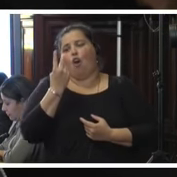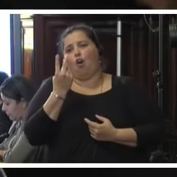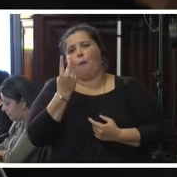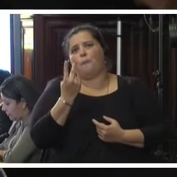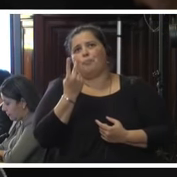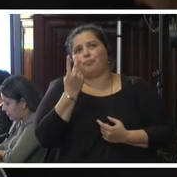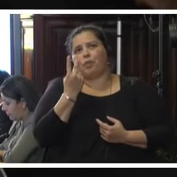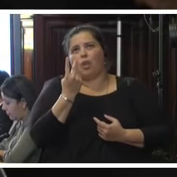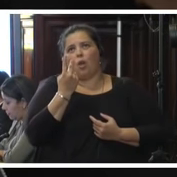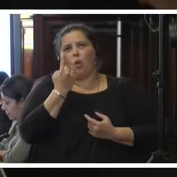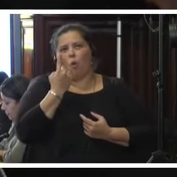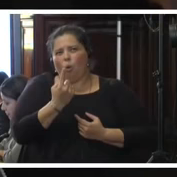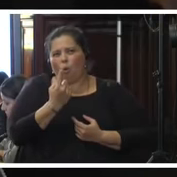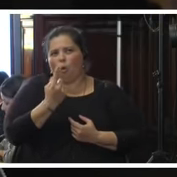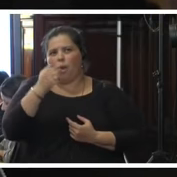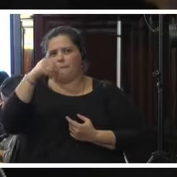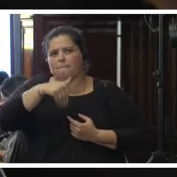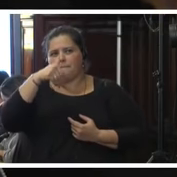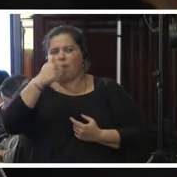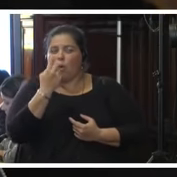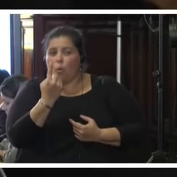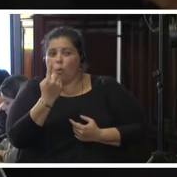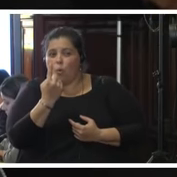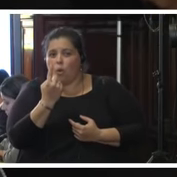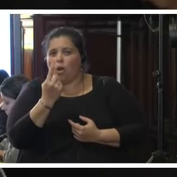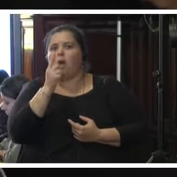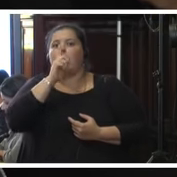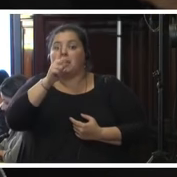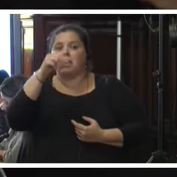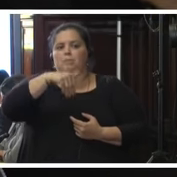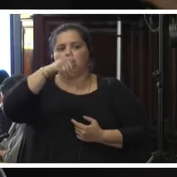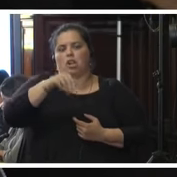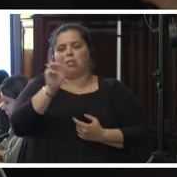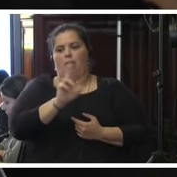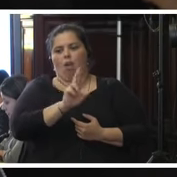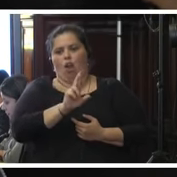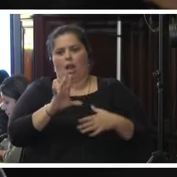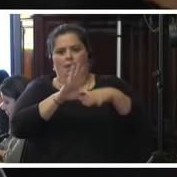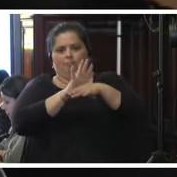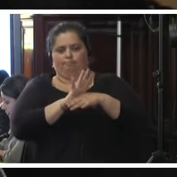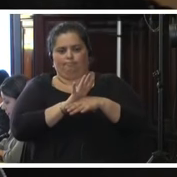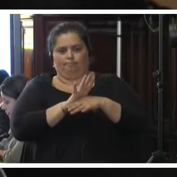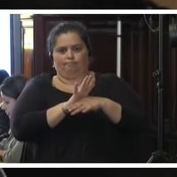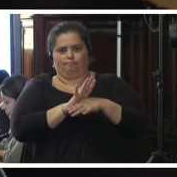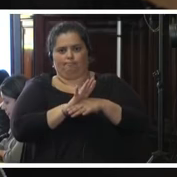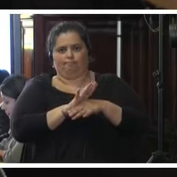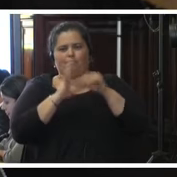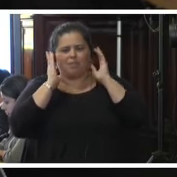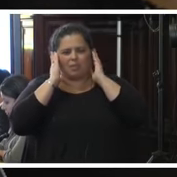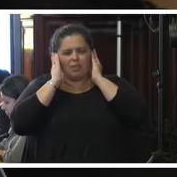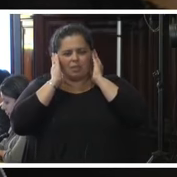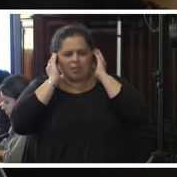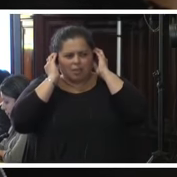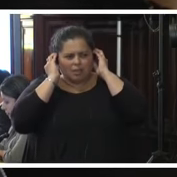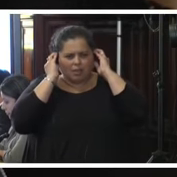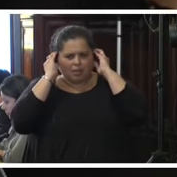com ocupação do Exército nos conjuntos de favelas da Maré, de abril de 2014 a junho de 2015, foram de